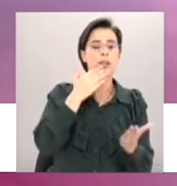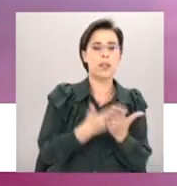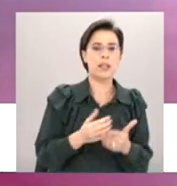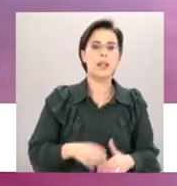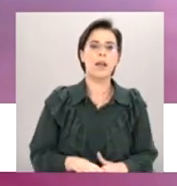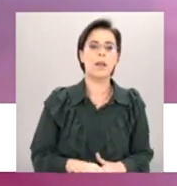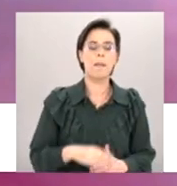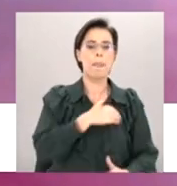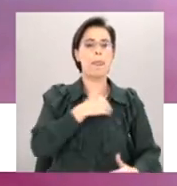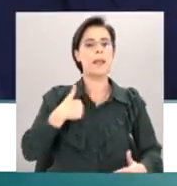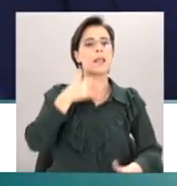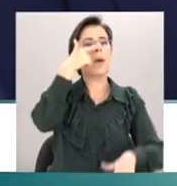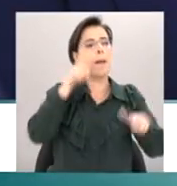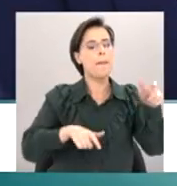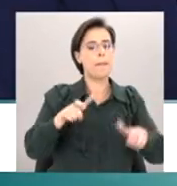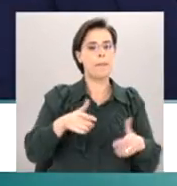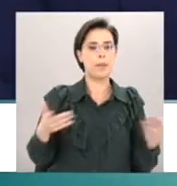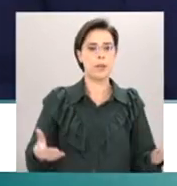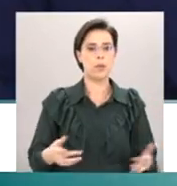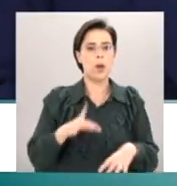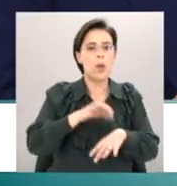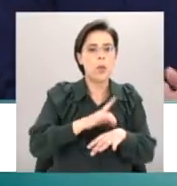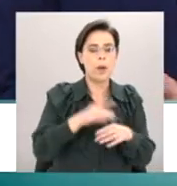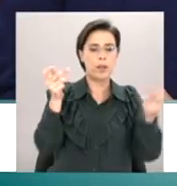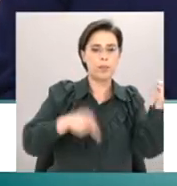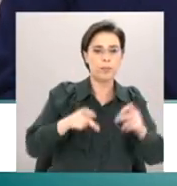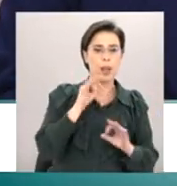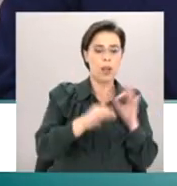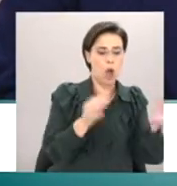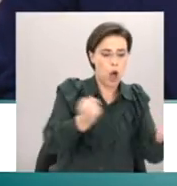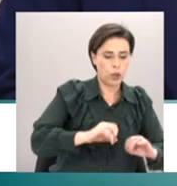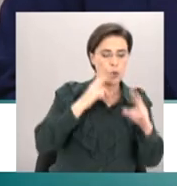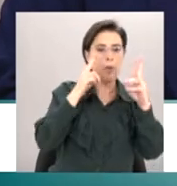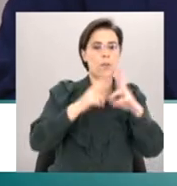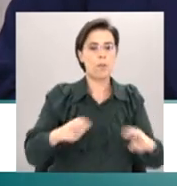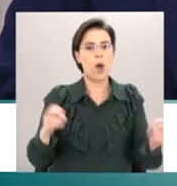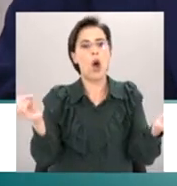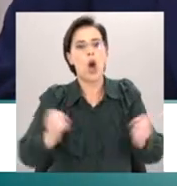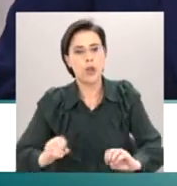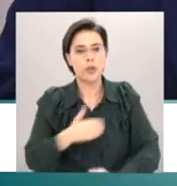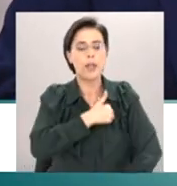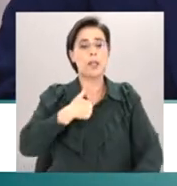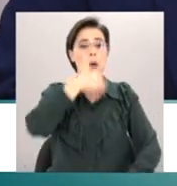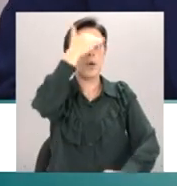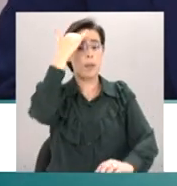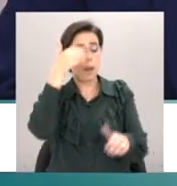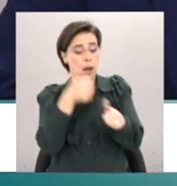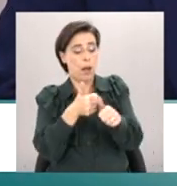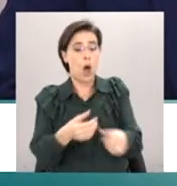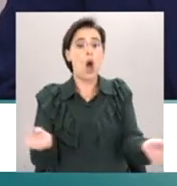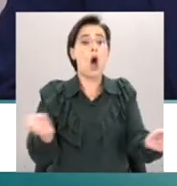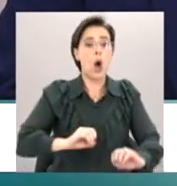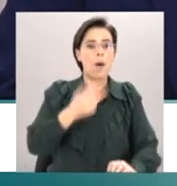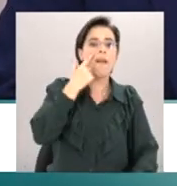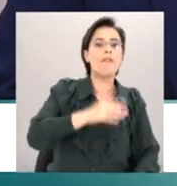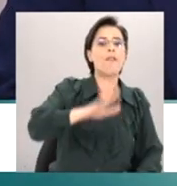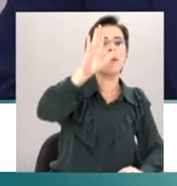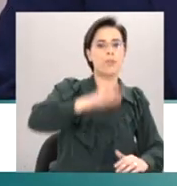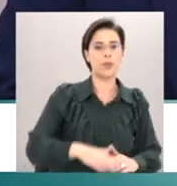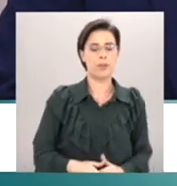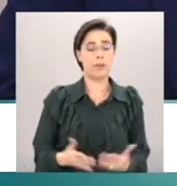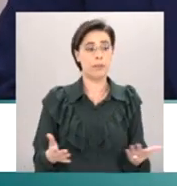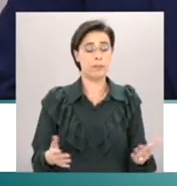à saúde das pessoas é as patologias para foram tratadas onde é que nós temos que não foram feitos a saúde mental como foi acompanhada vamos ver